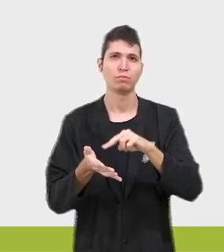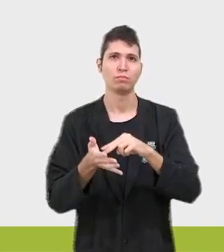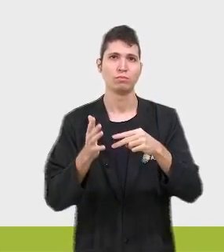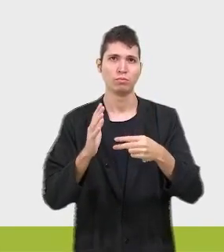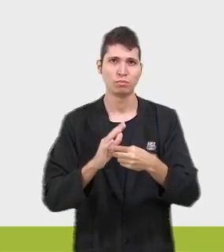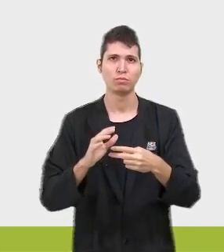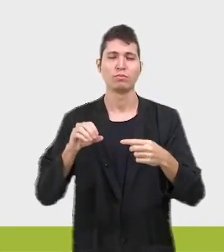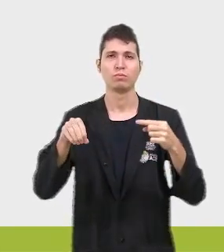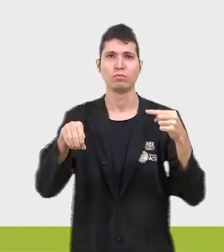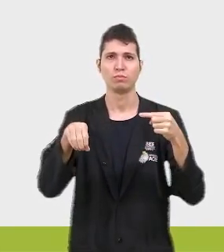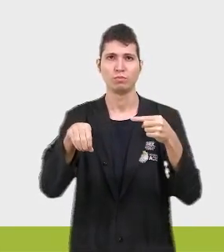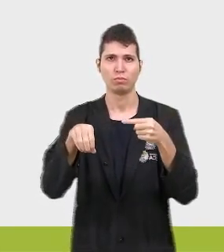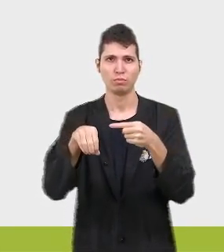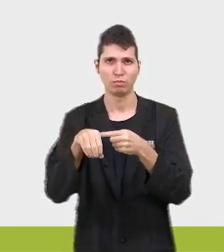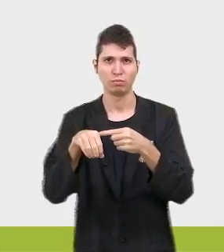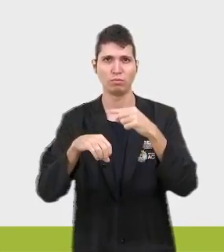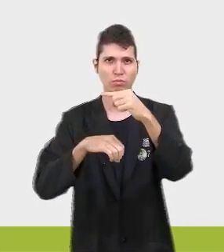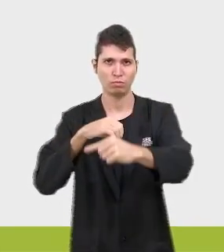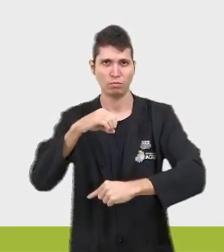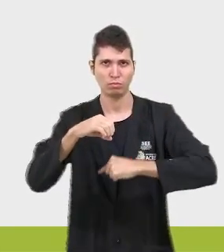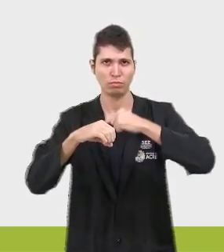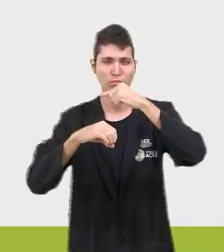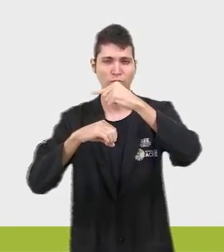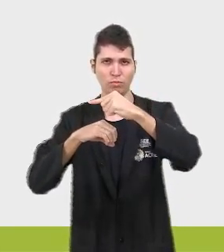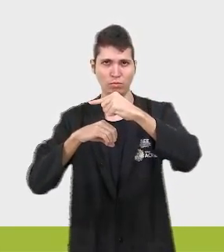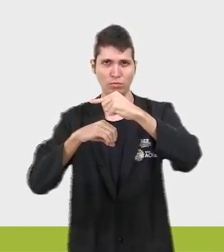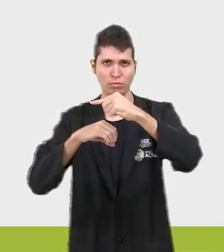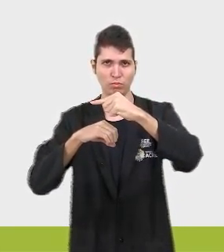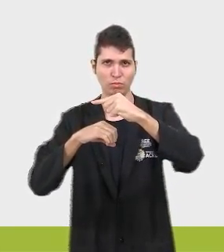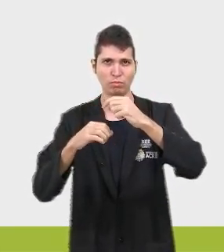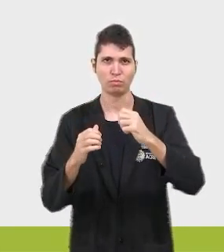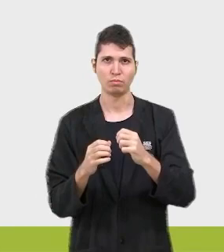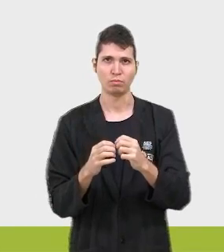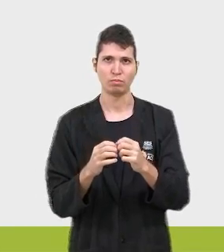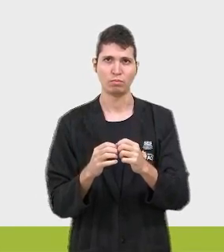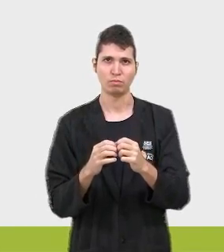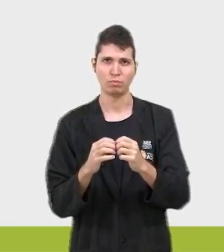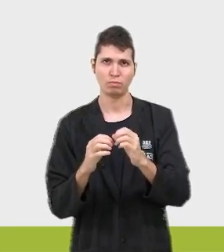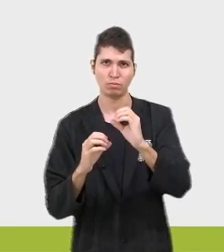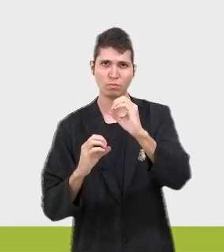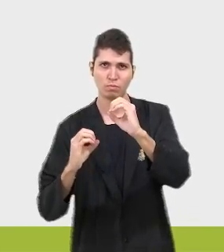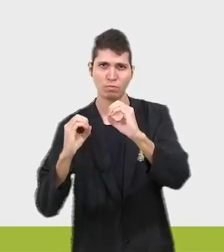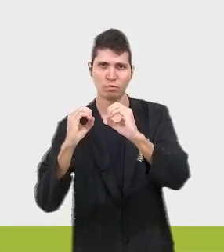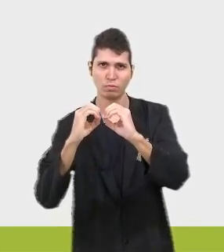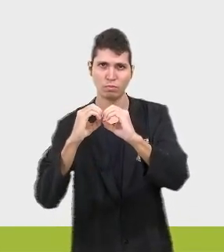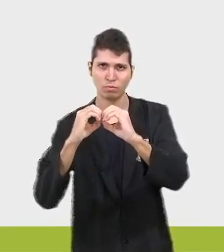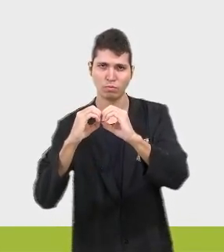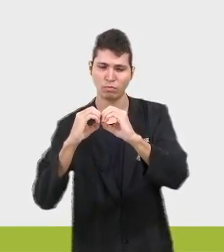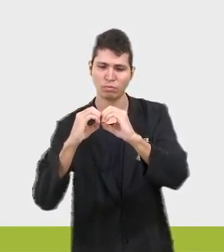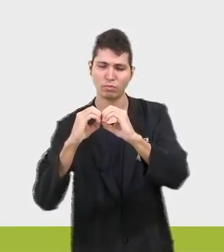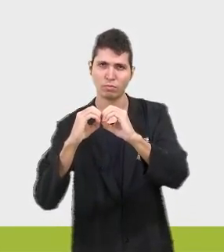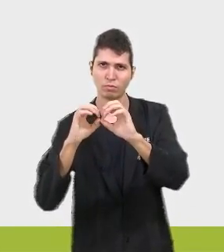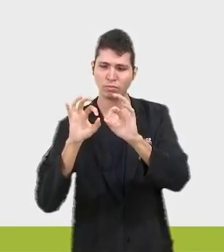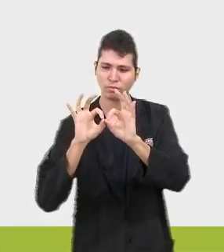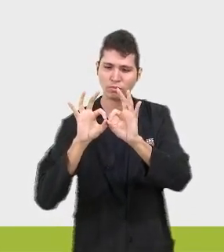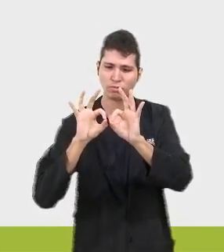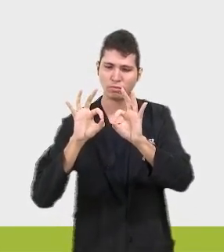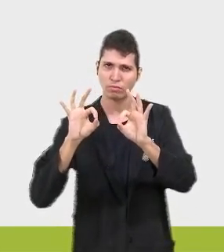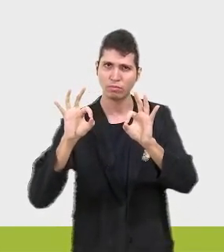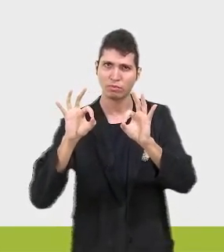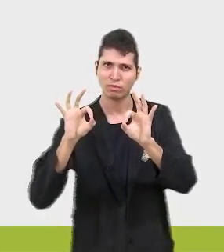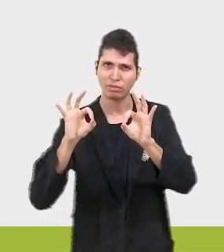o núcleo do átomo. Então, eles fizeram essa medição e eles chamaram de distância